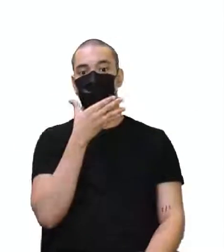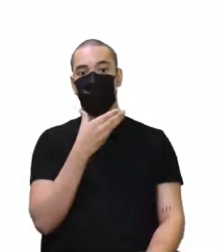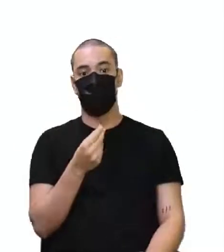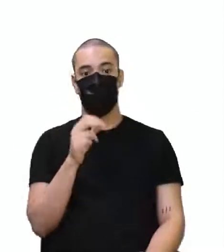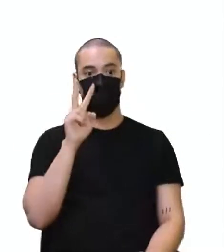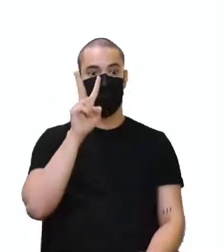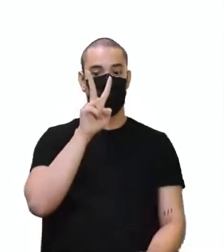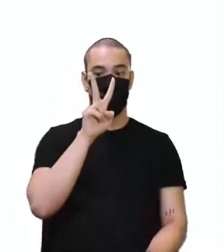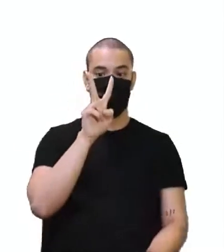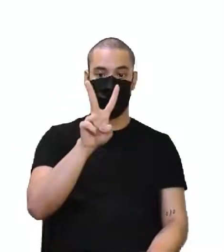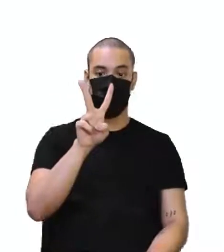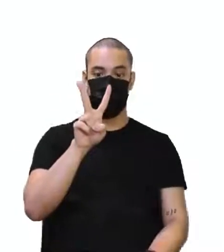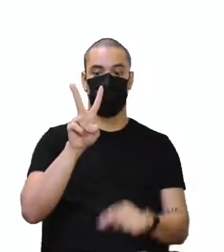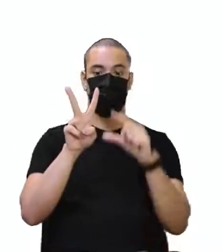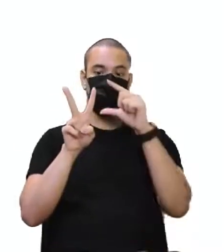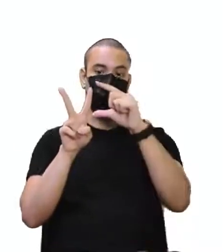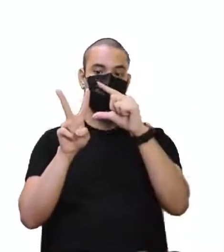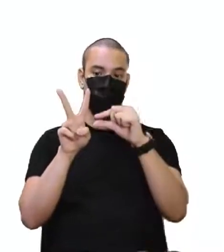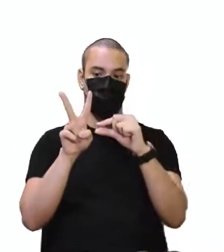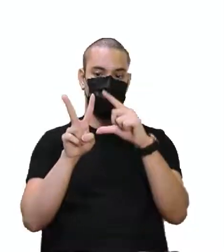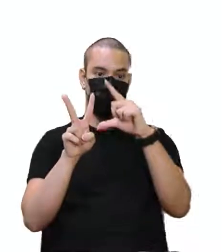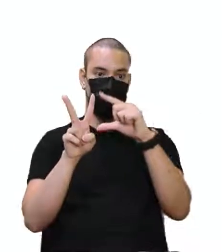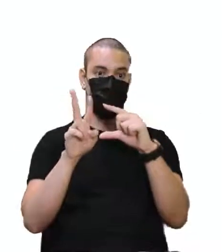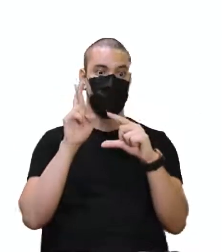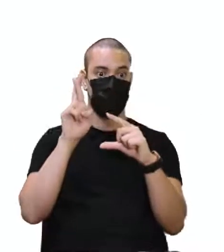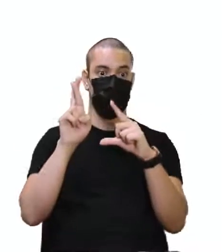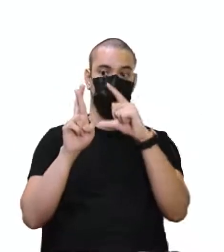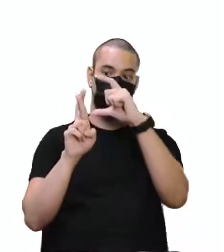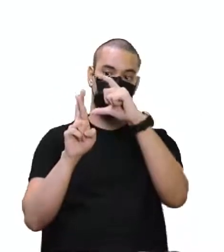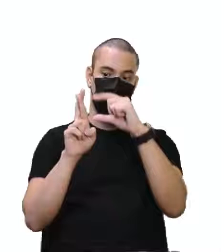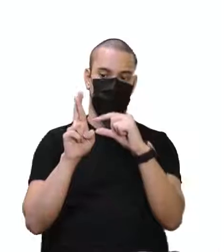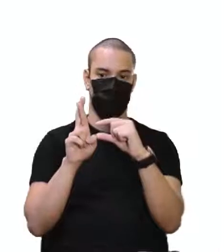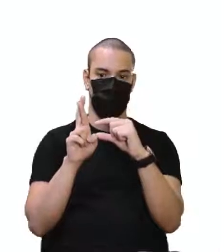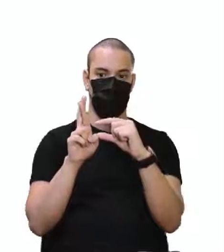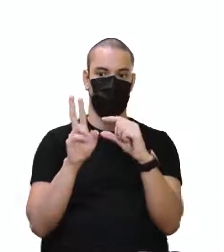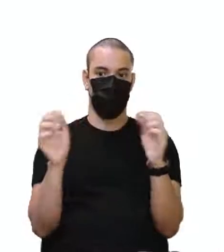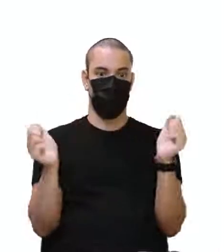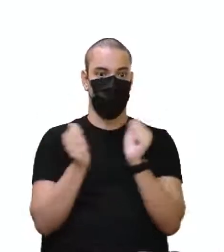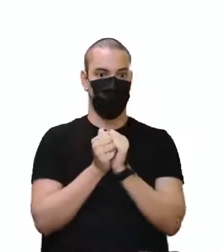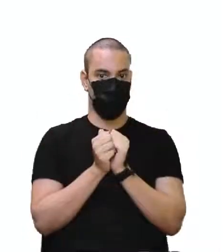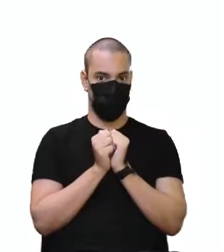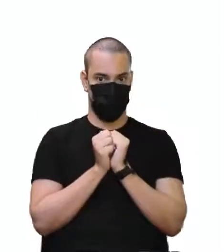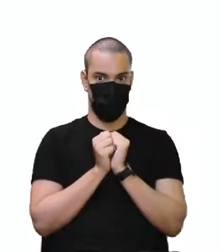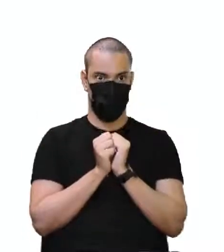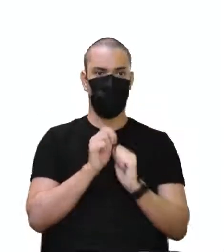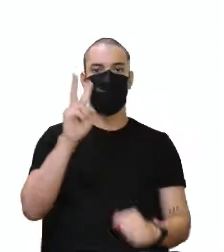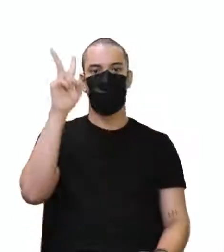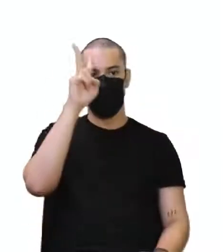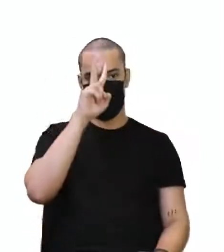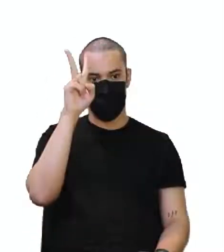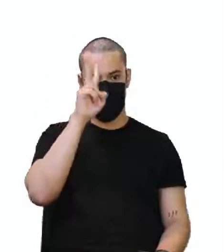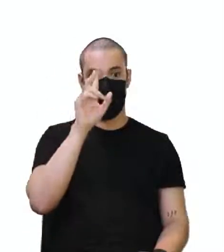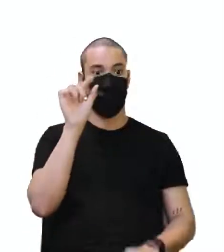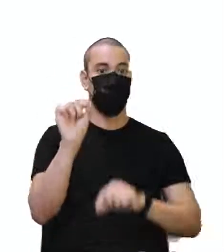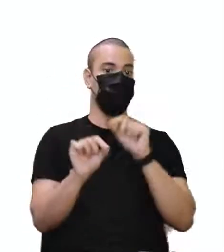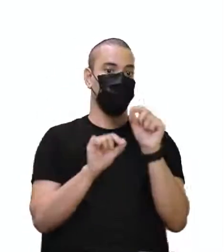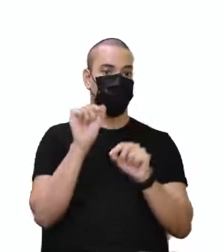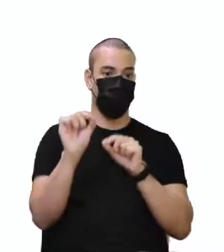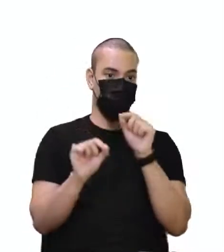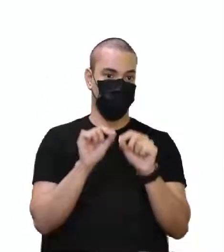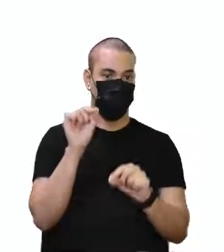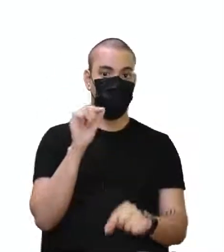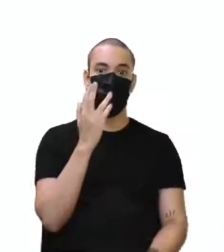é Vzão, Vzinho. Rzão, Rzinho. Tá? Lembrando que o V, a